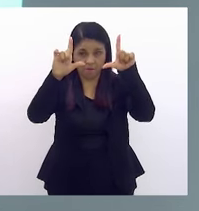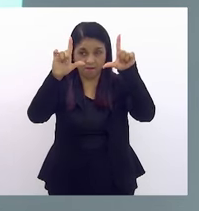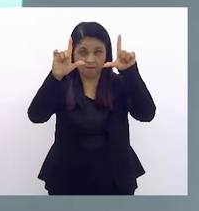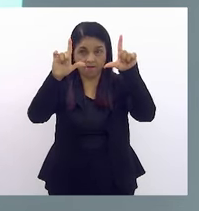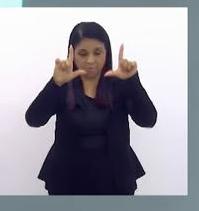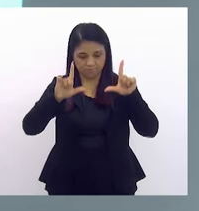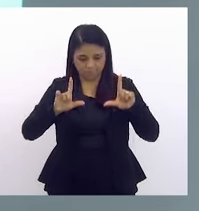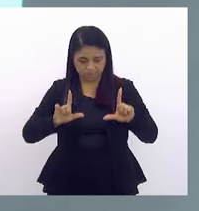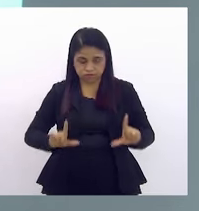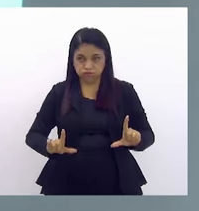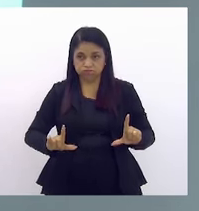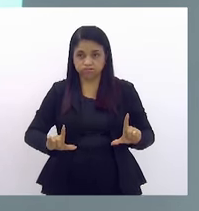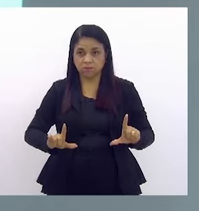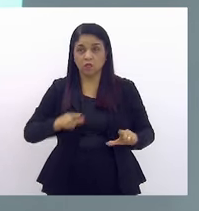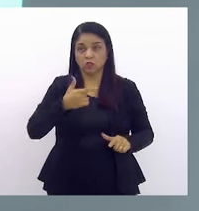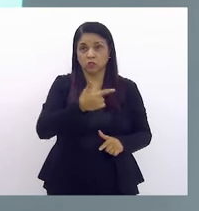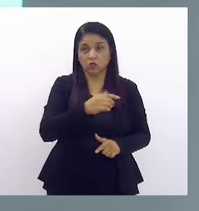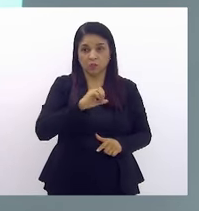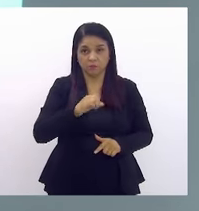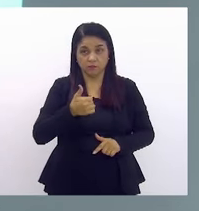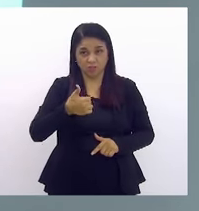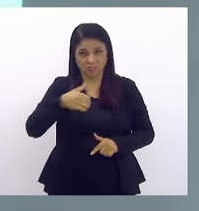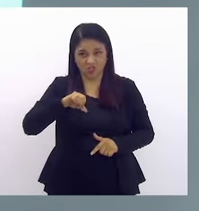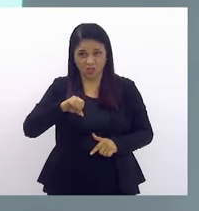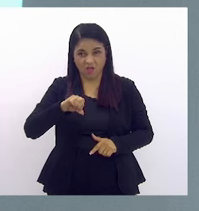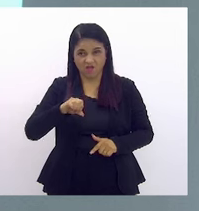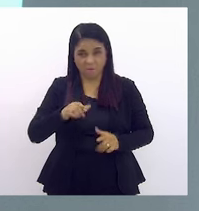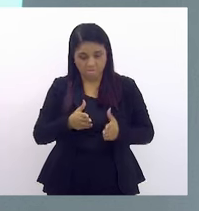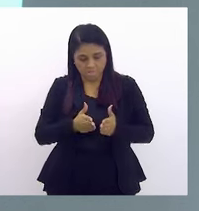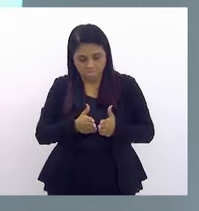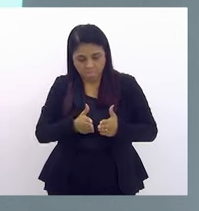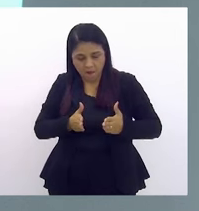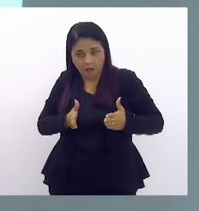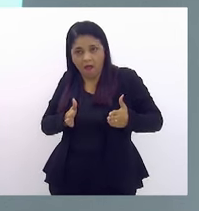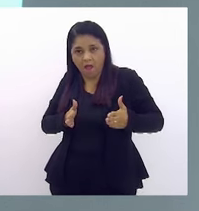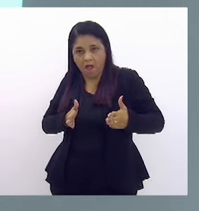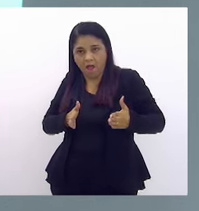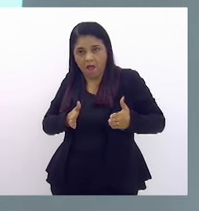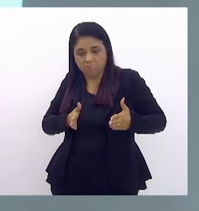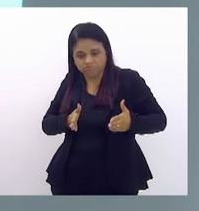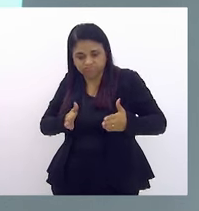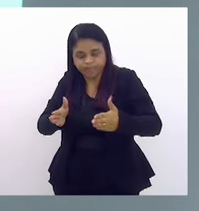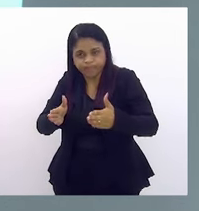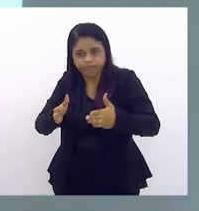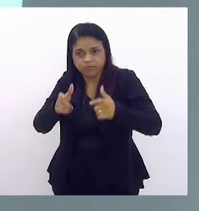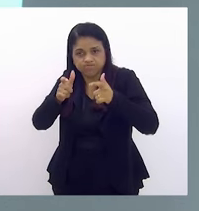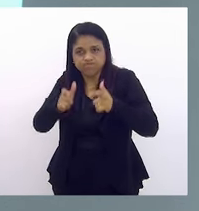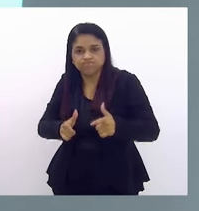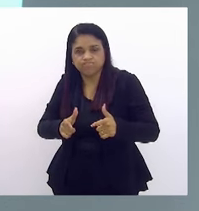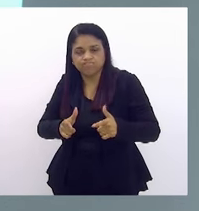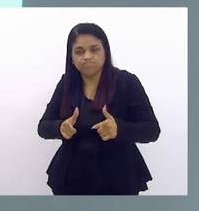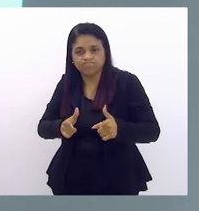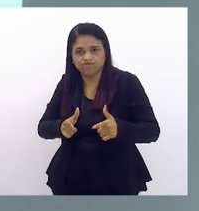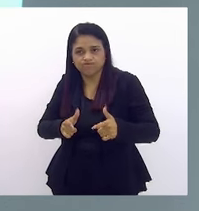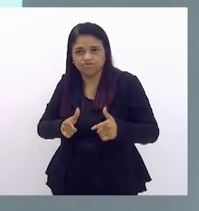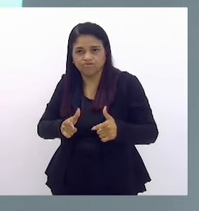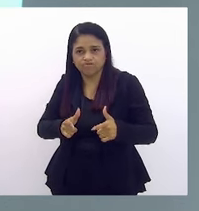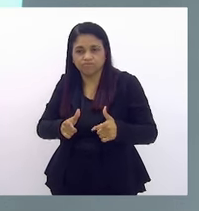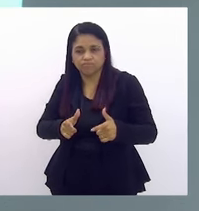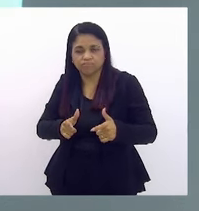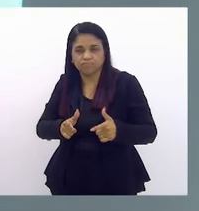ficou bem mais grossa, ficou bem mais... Né, num lugar que é um dos lugares